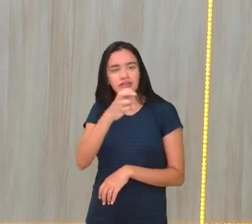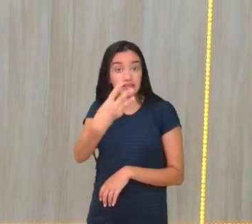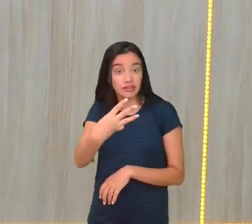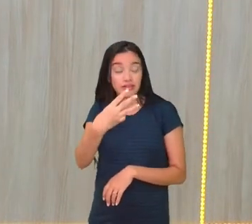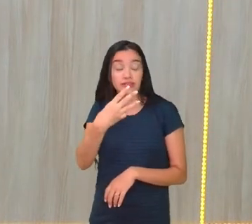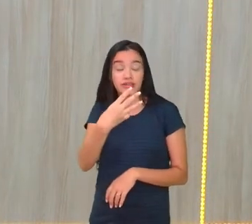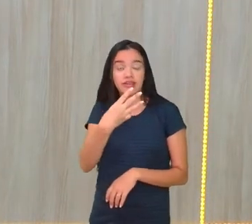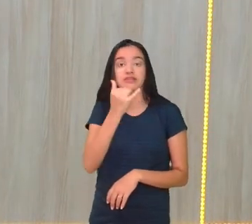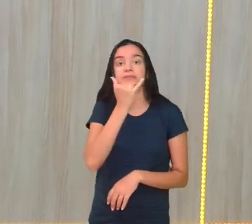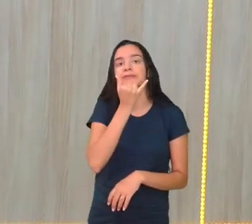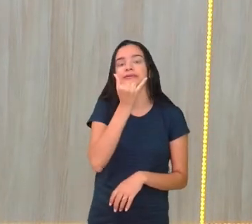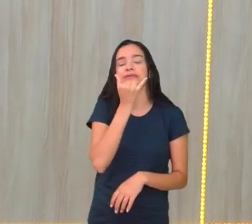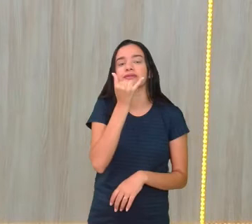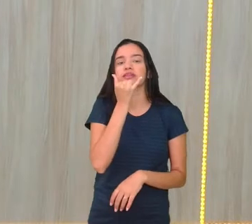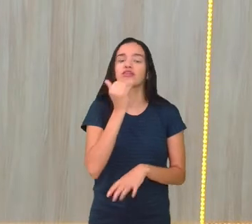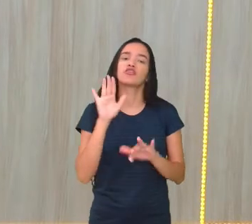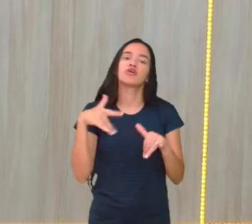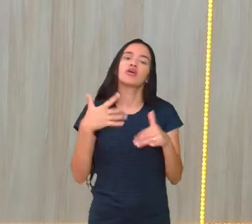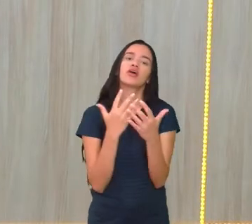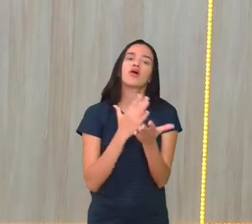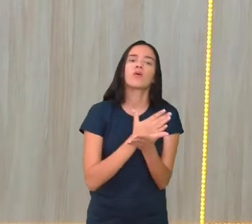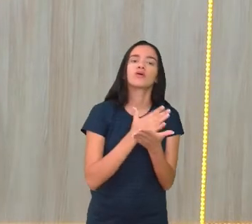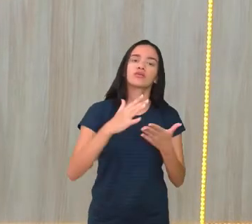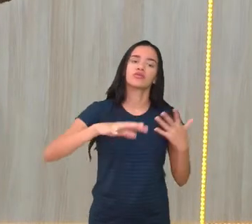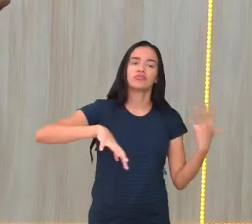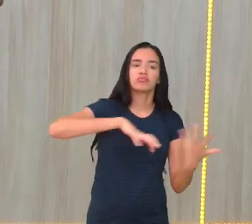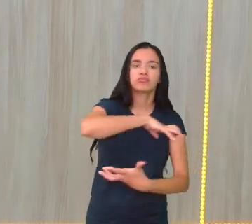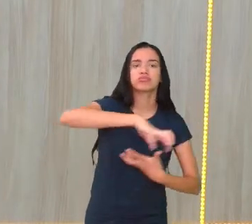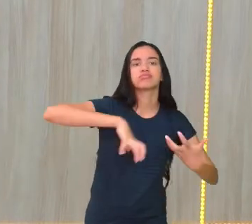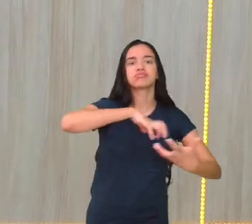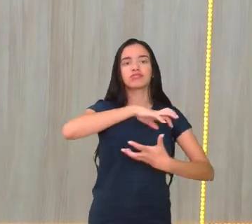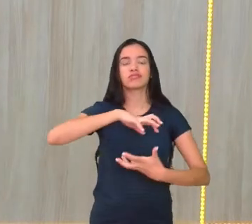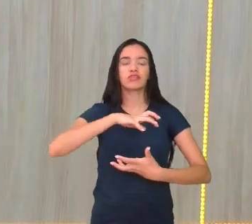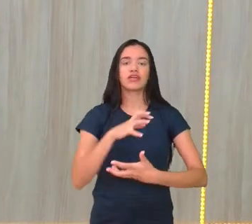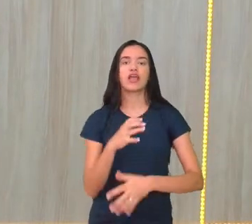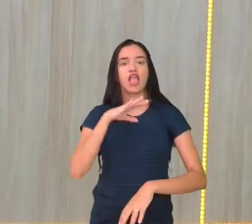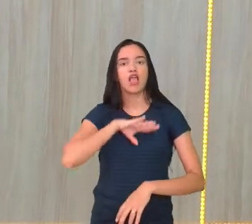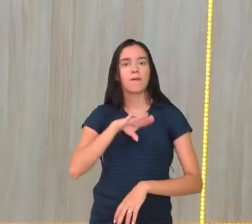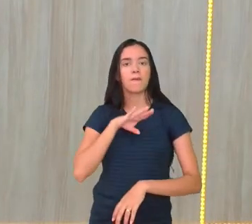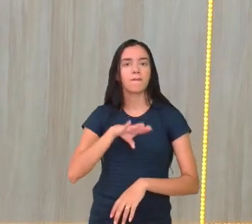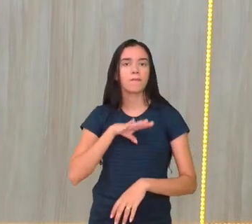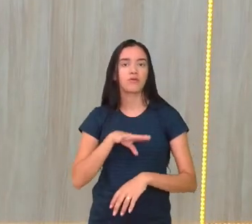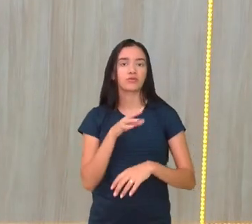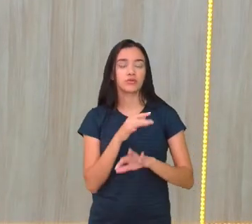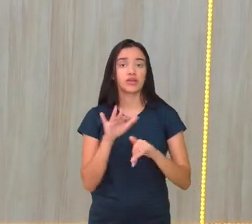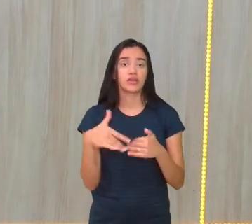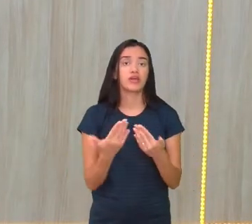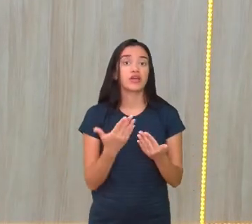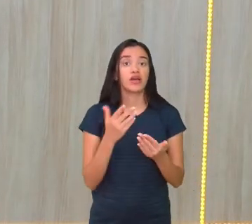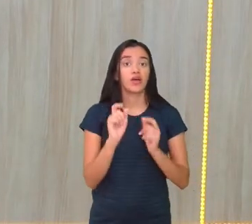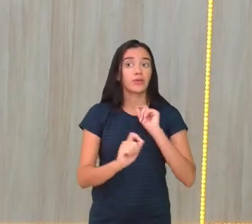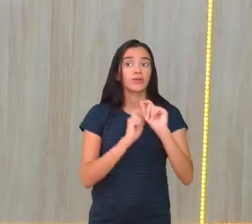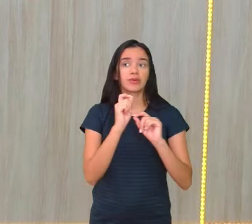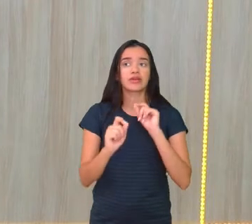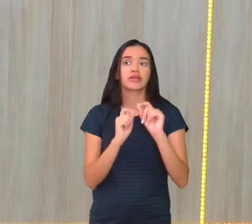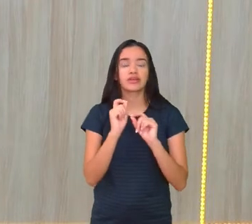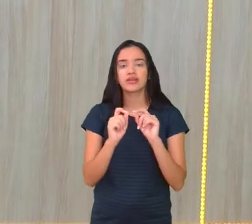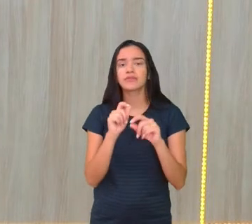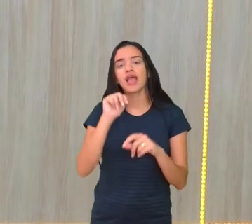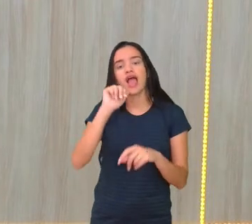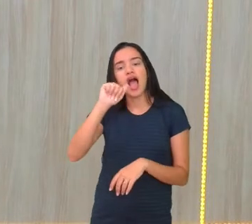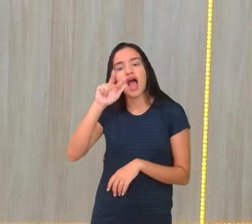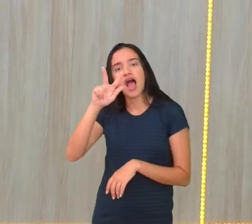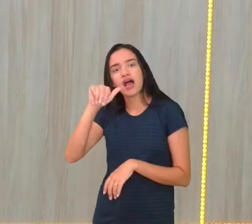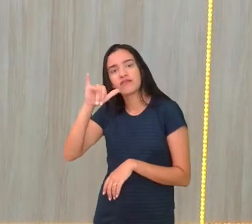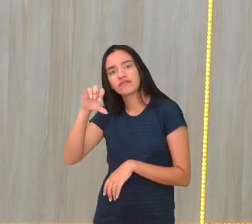1383, iniciou uma revolução lá em Portugal, chamada Revolução de Avis, certo? Avis